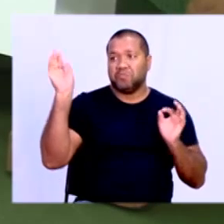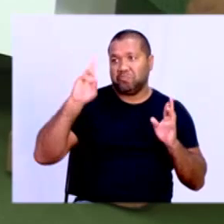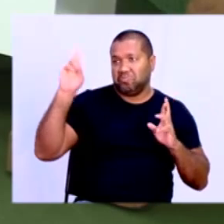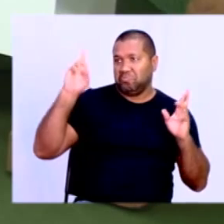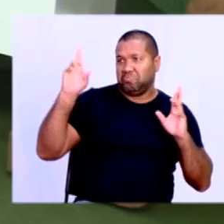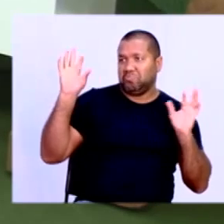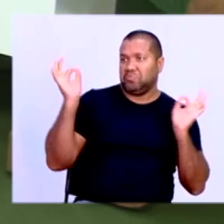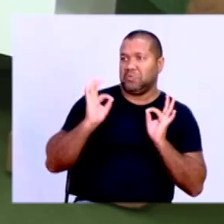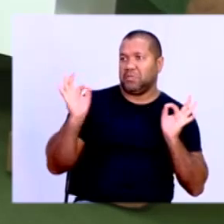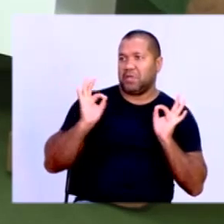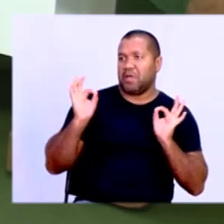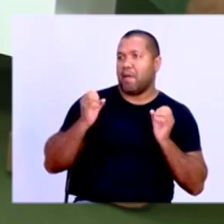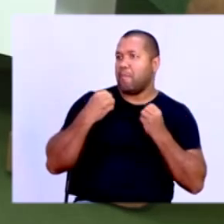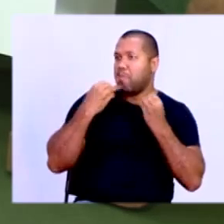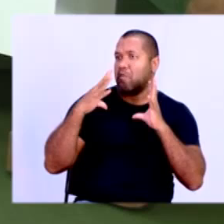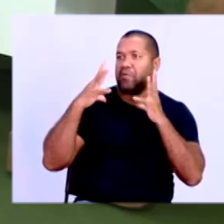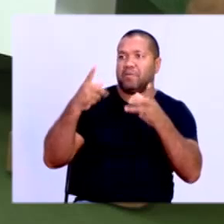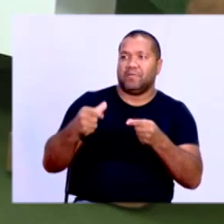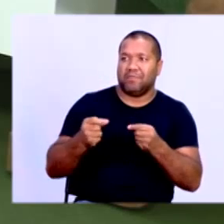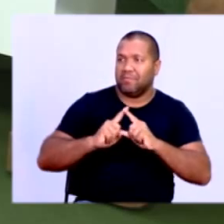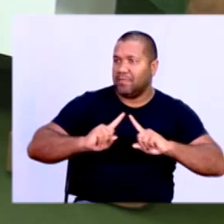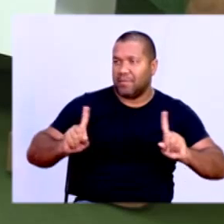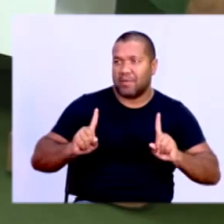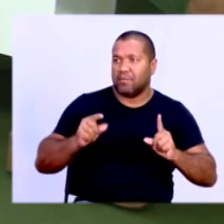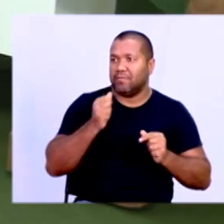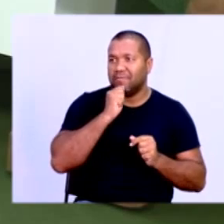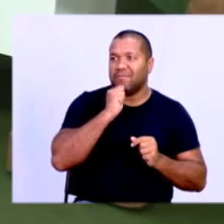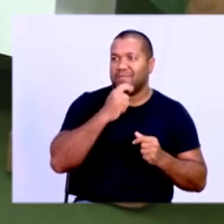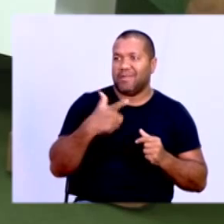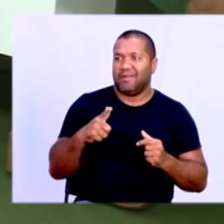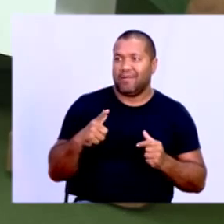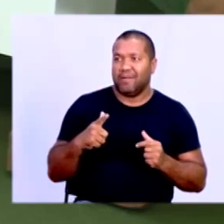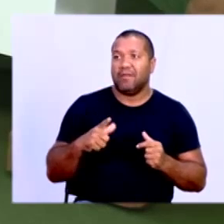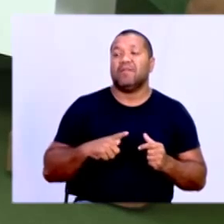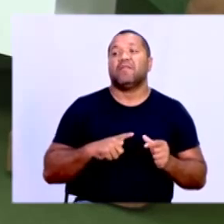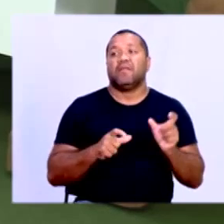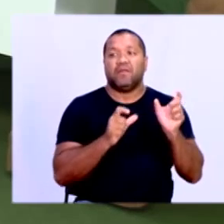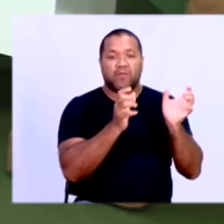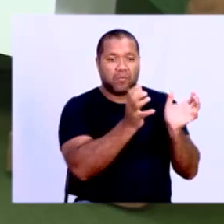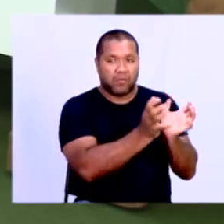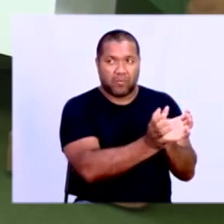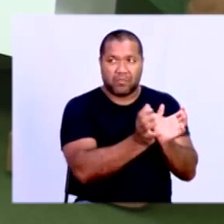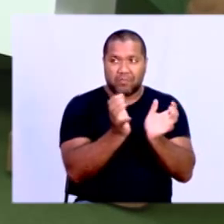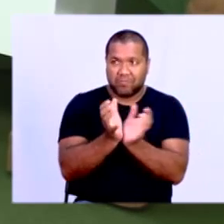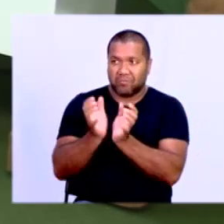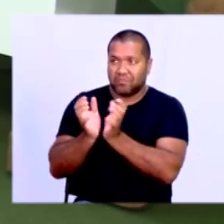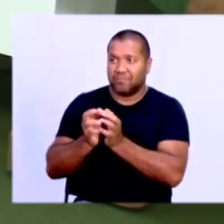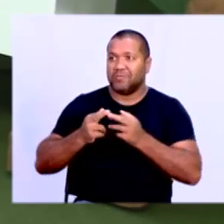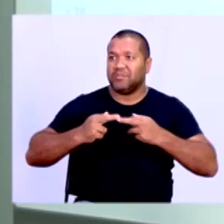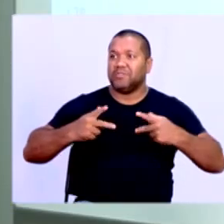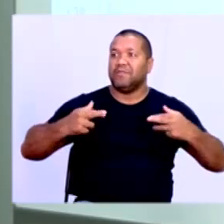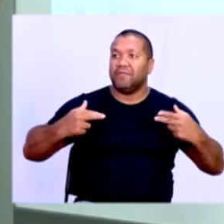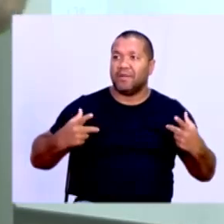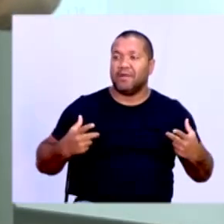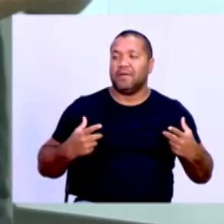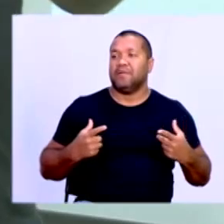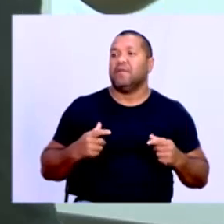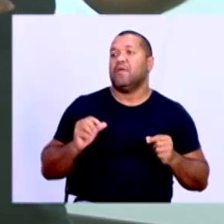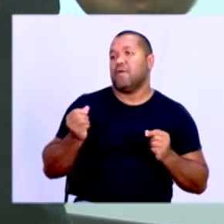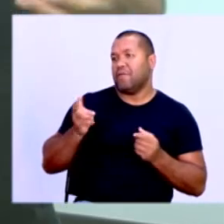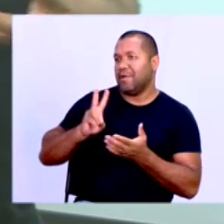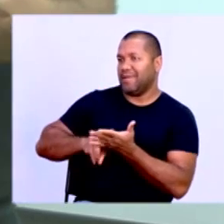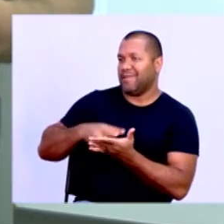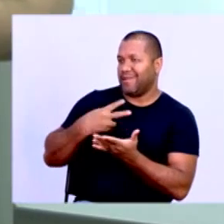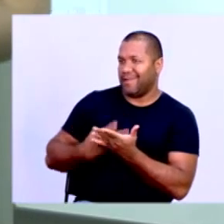que é bom naquela área de design, ou naquela área de back-end, ou até na do banco de dados. Né? Eu vou até traduzir aqui o professor Alan, né, porque eu gosto